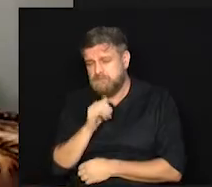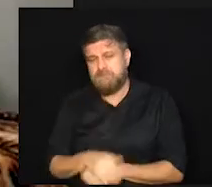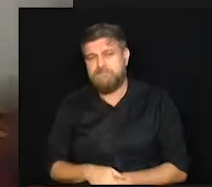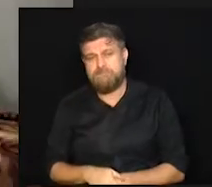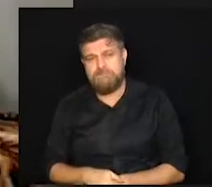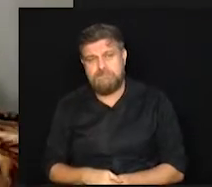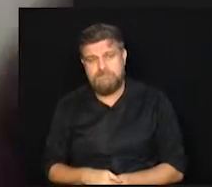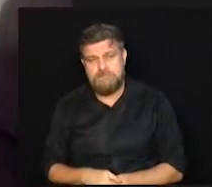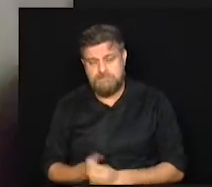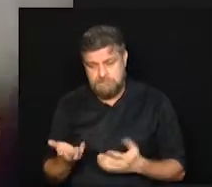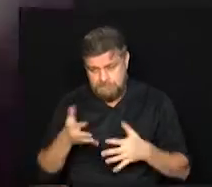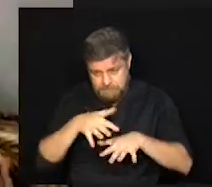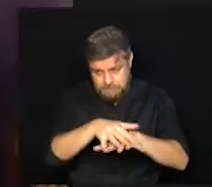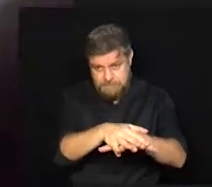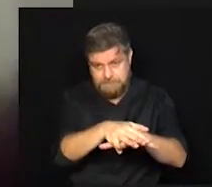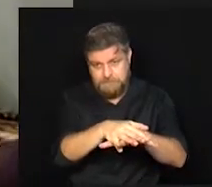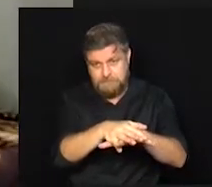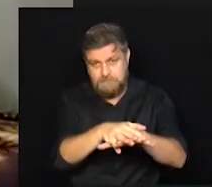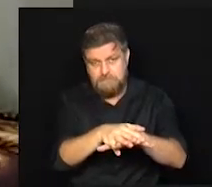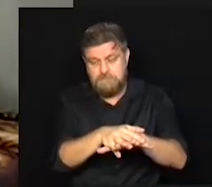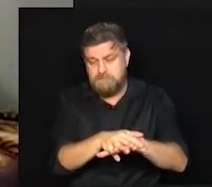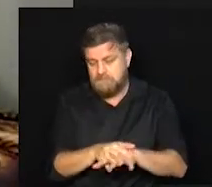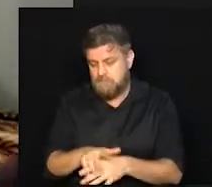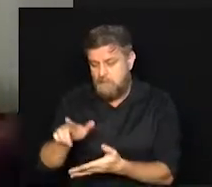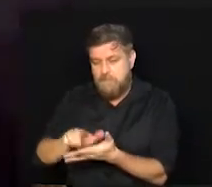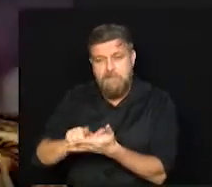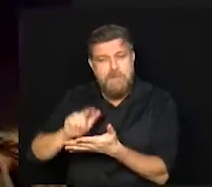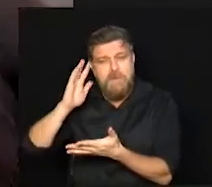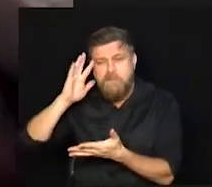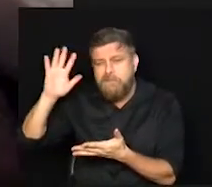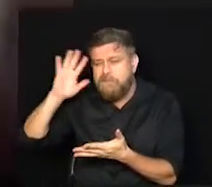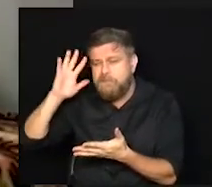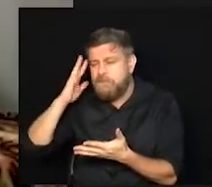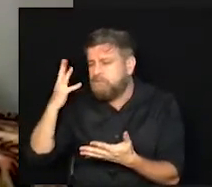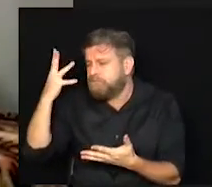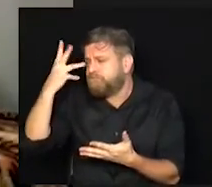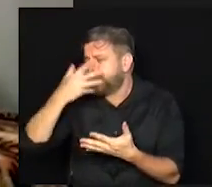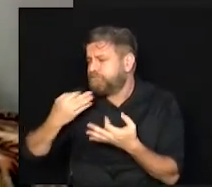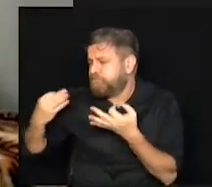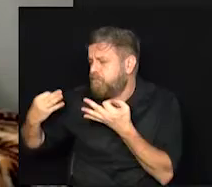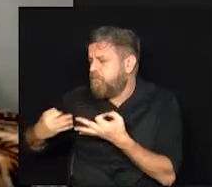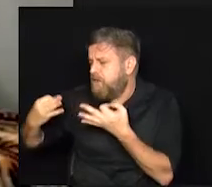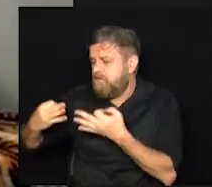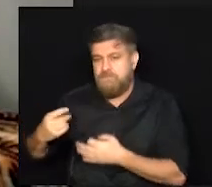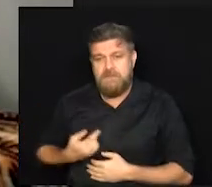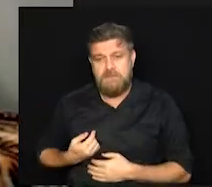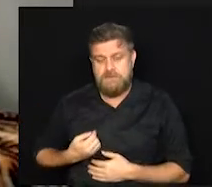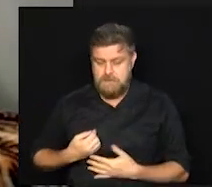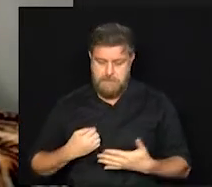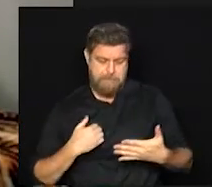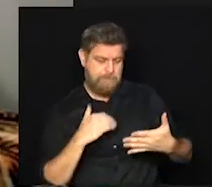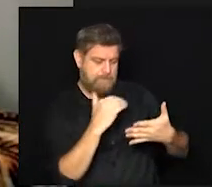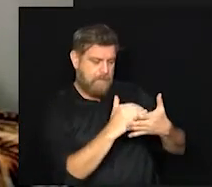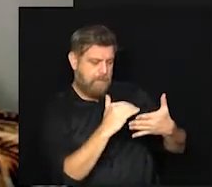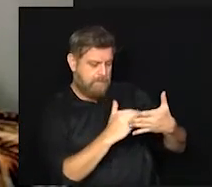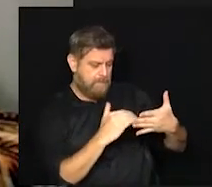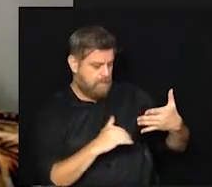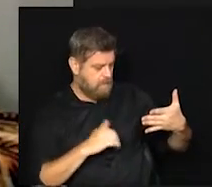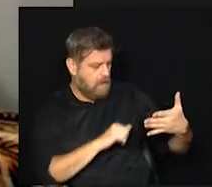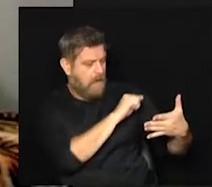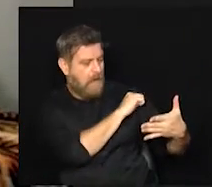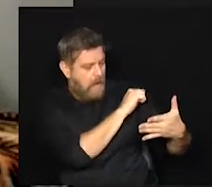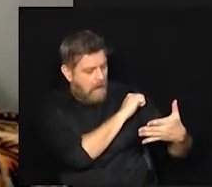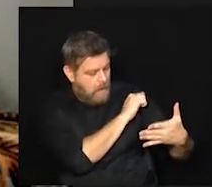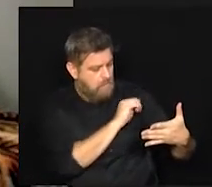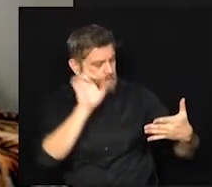a inclusão, ela é bonita no papel, ela está ali, ela fala, olha, o aluno com qualquer tipo